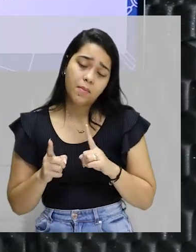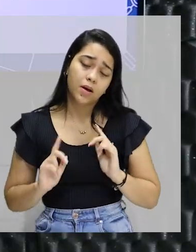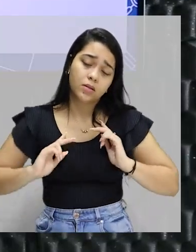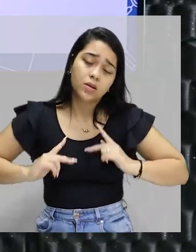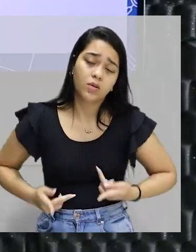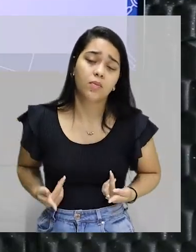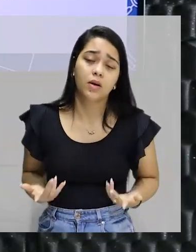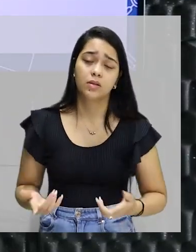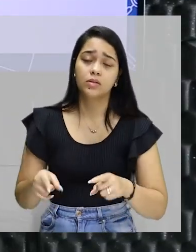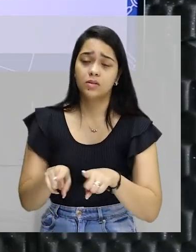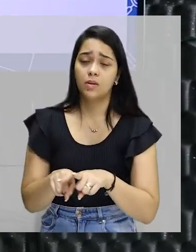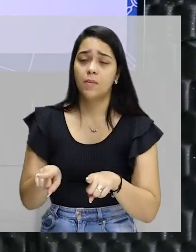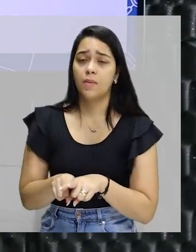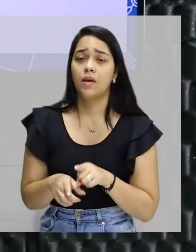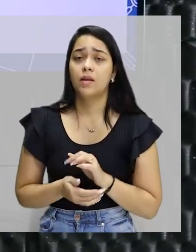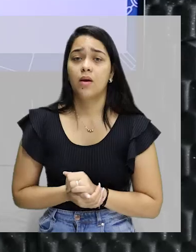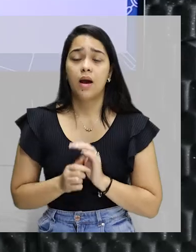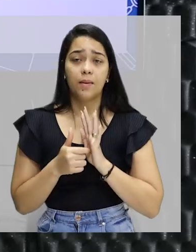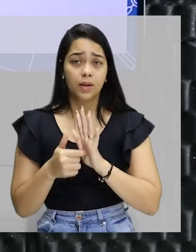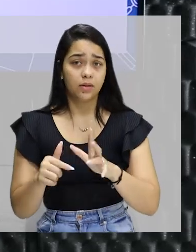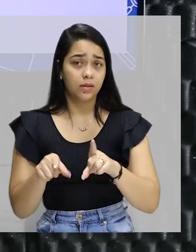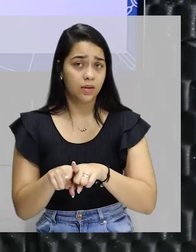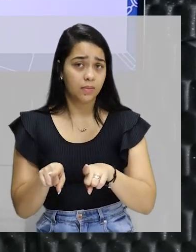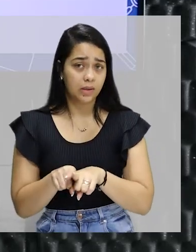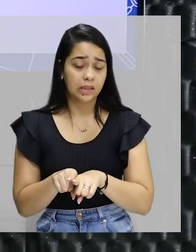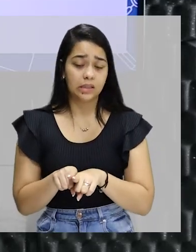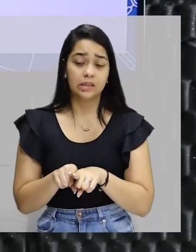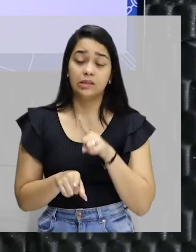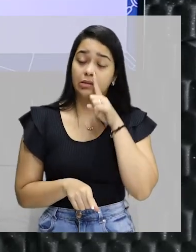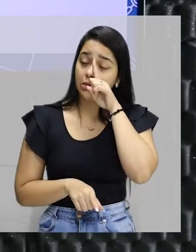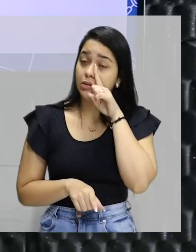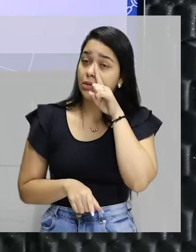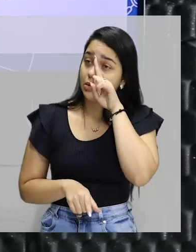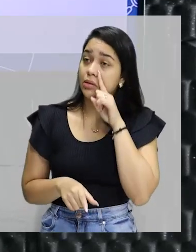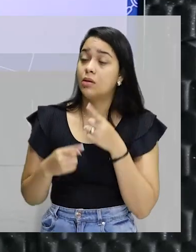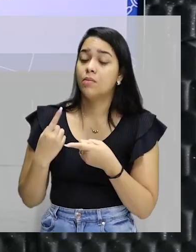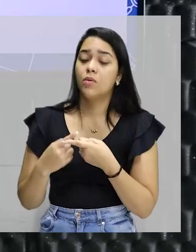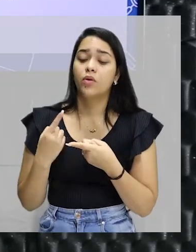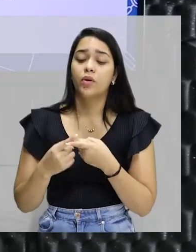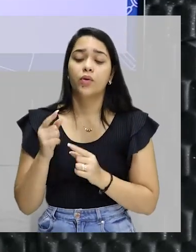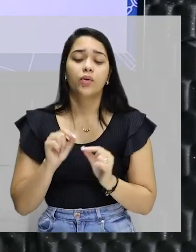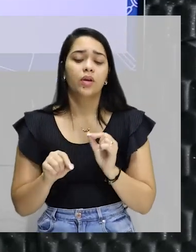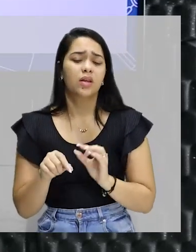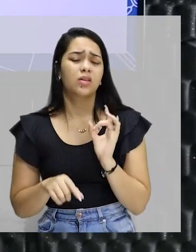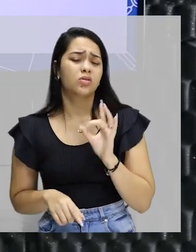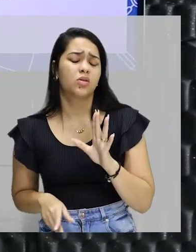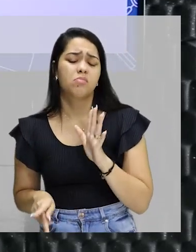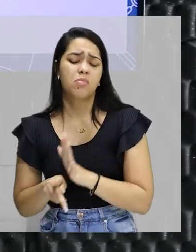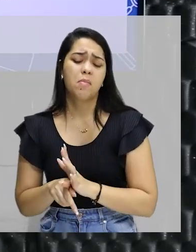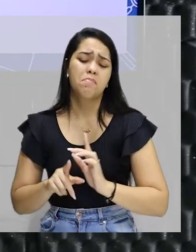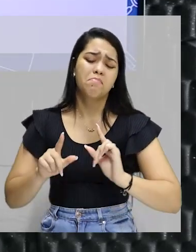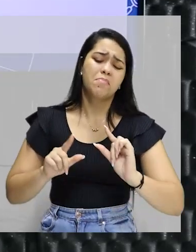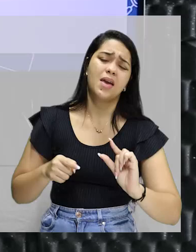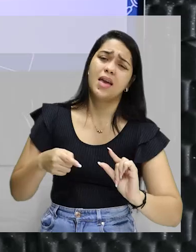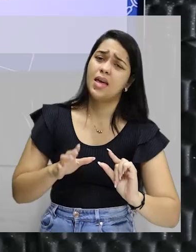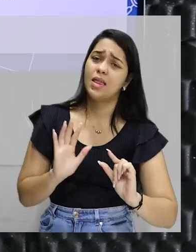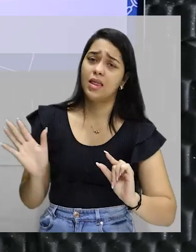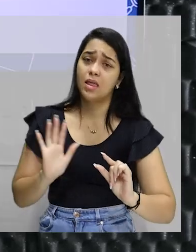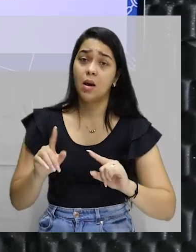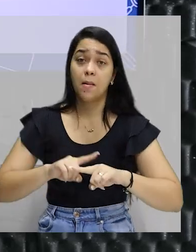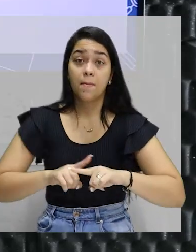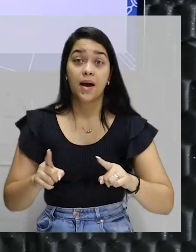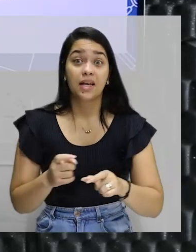humanos também. Então, apresentam efeitos graves por conta, não de sua pequena, por conta de